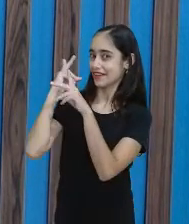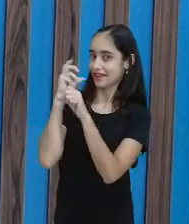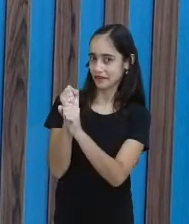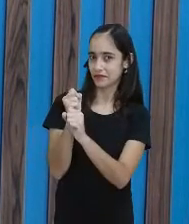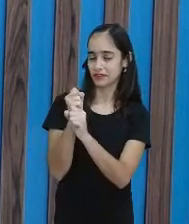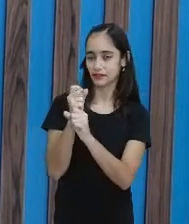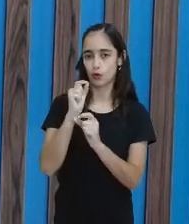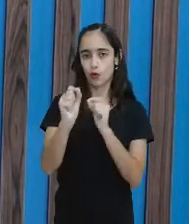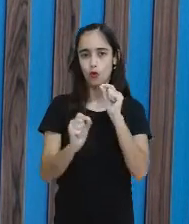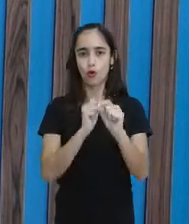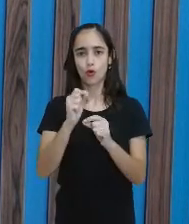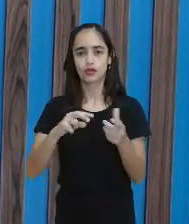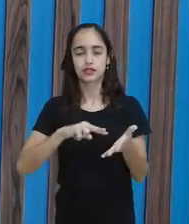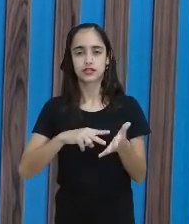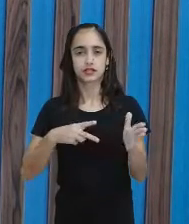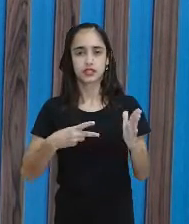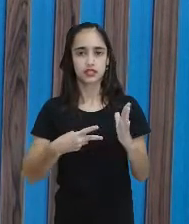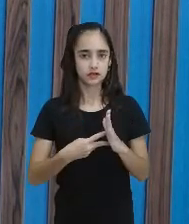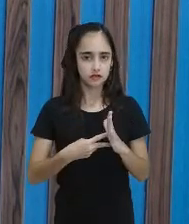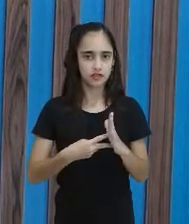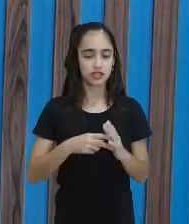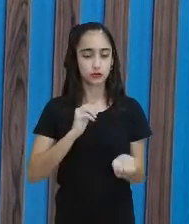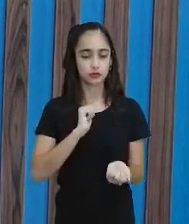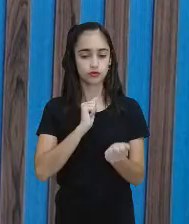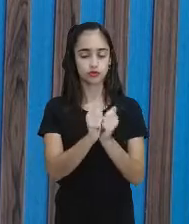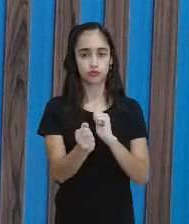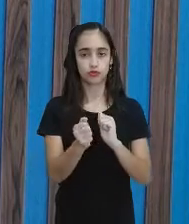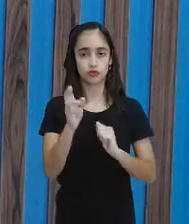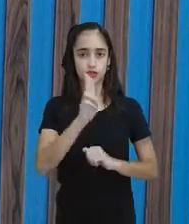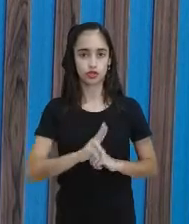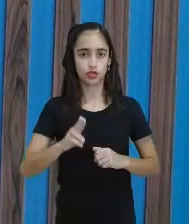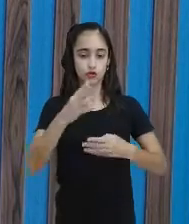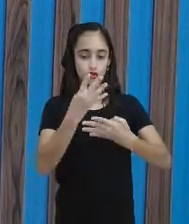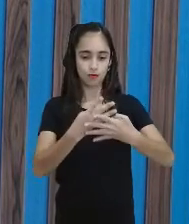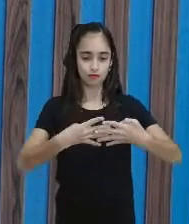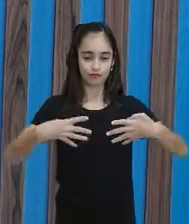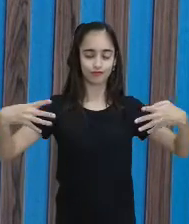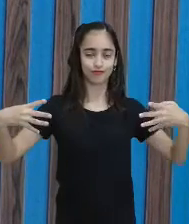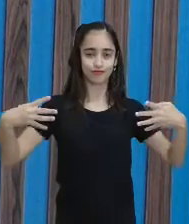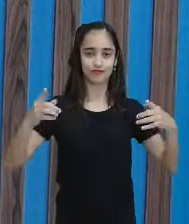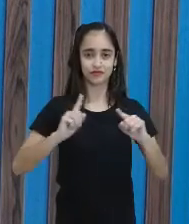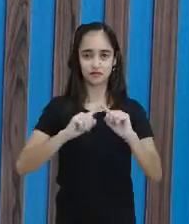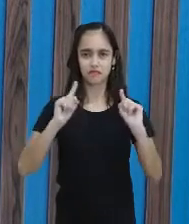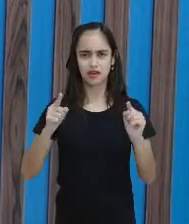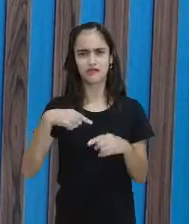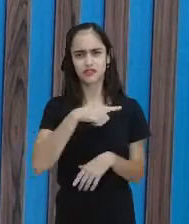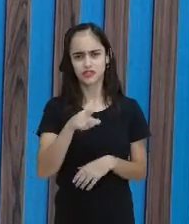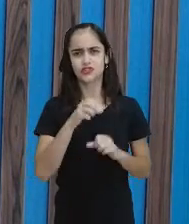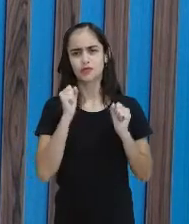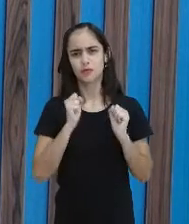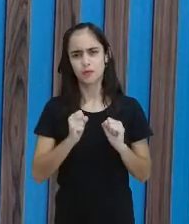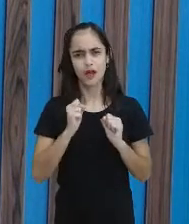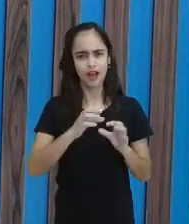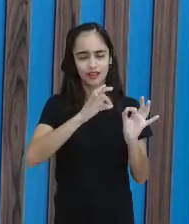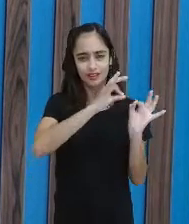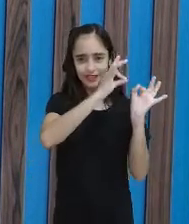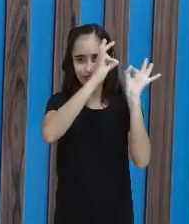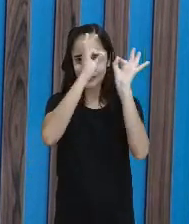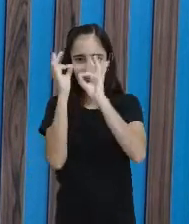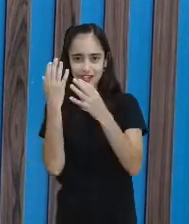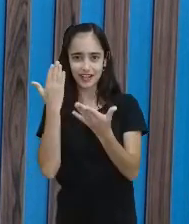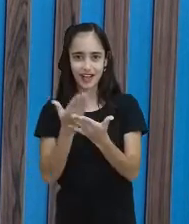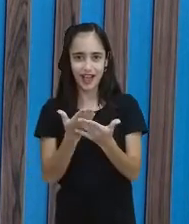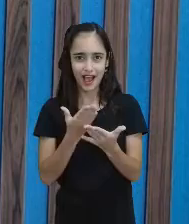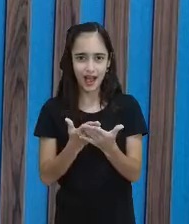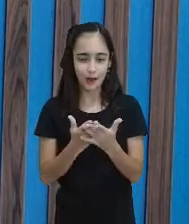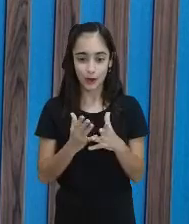esses esportes de rede e parede, mas na íntegra vocês podem assistir a aula completa com exemplos lá